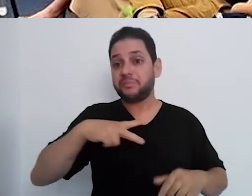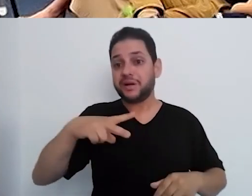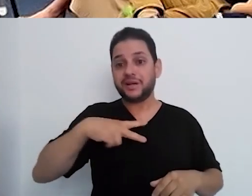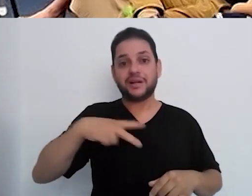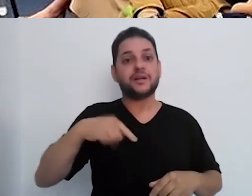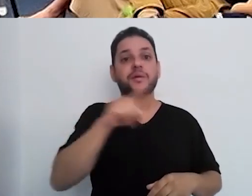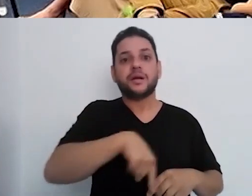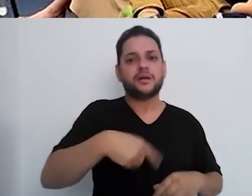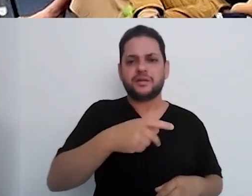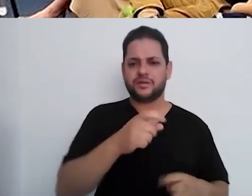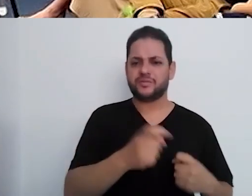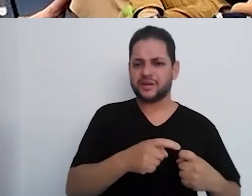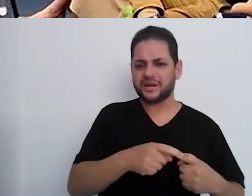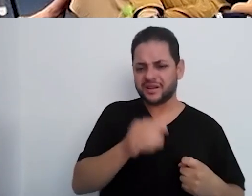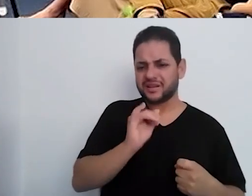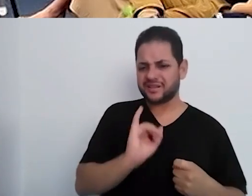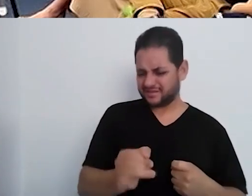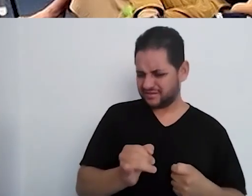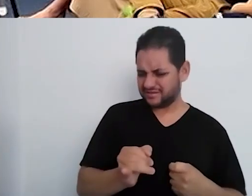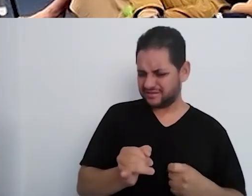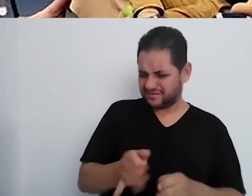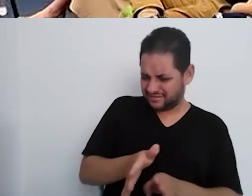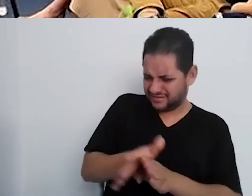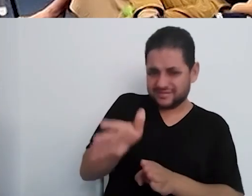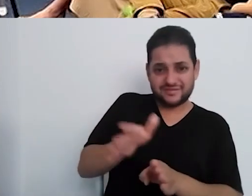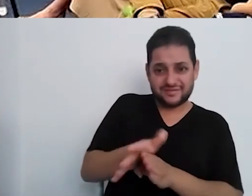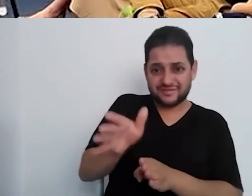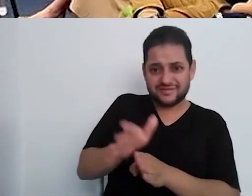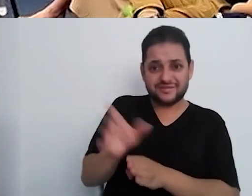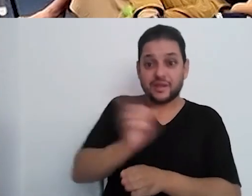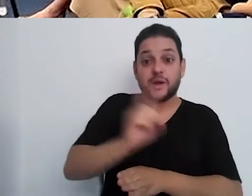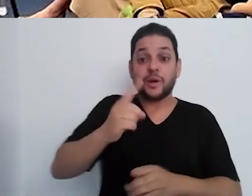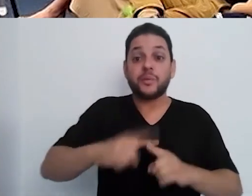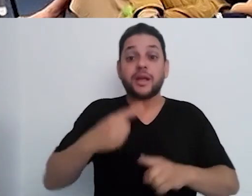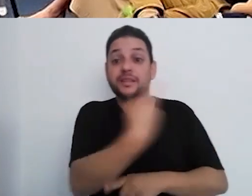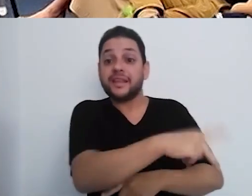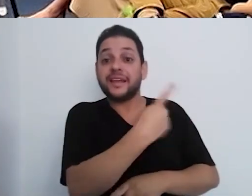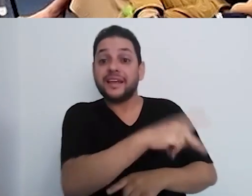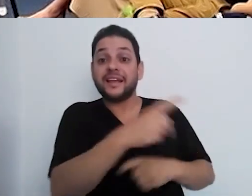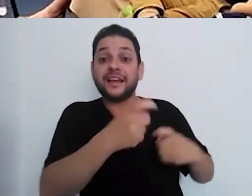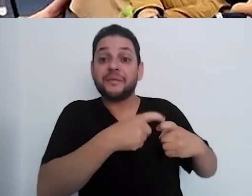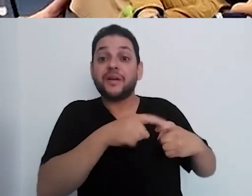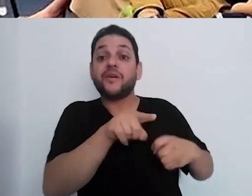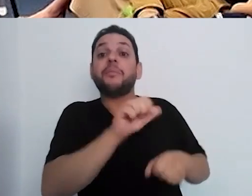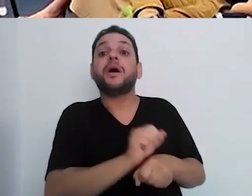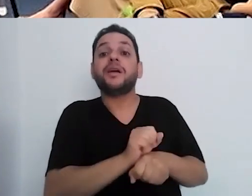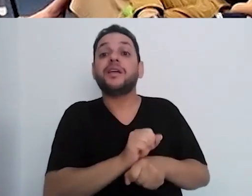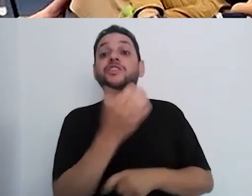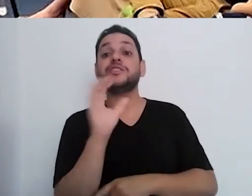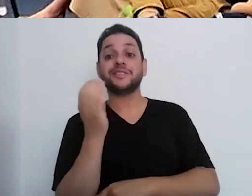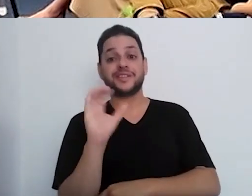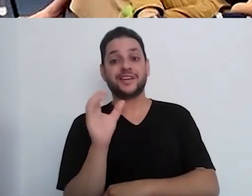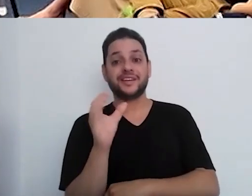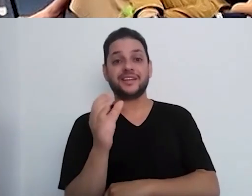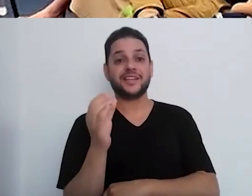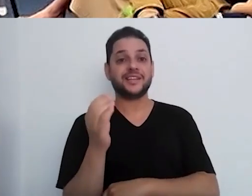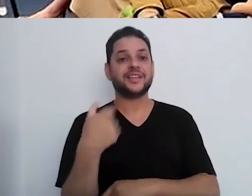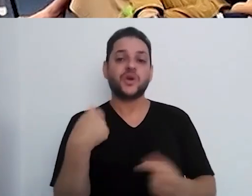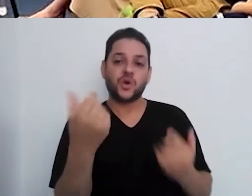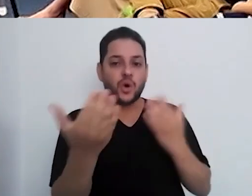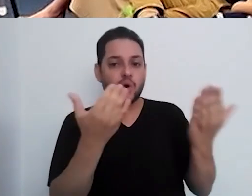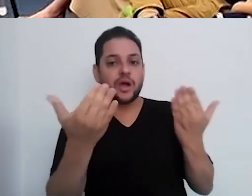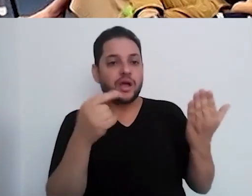fale isso, porque você espera do médico a parte científica. Então, voltando assim, e comparando, eu entendo muito bem o que você está falando.